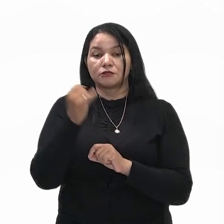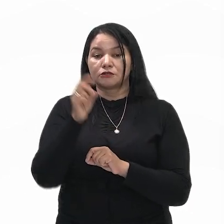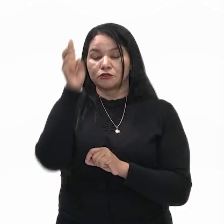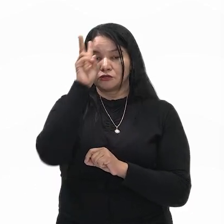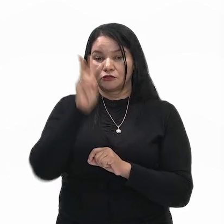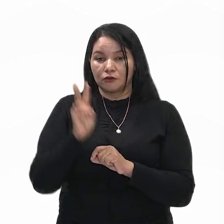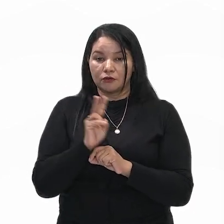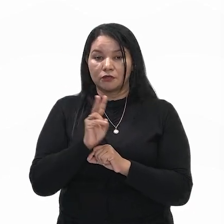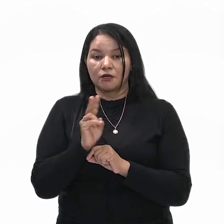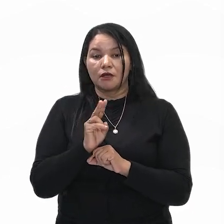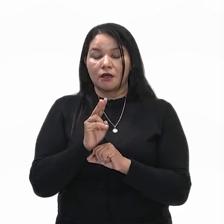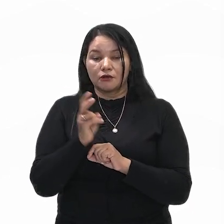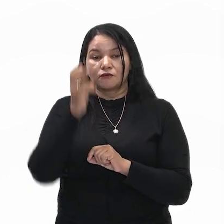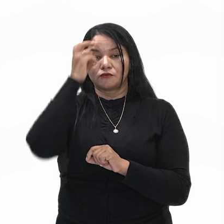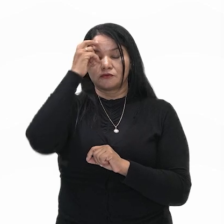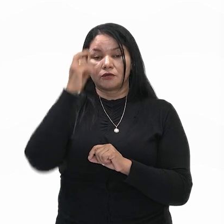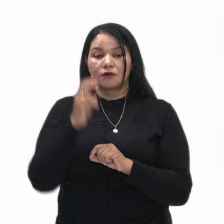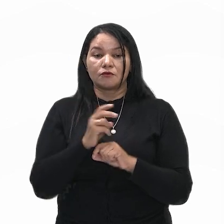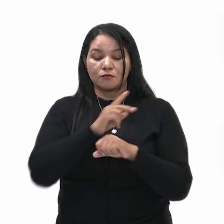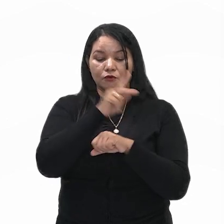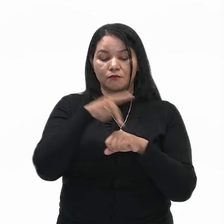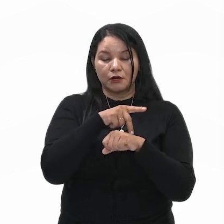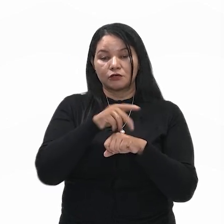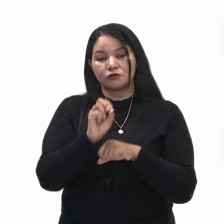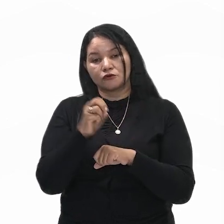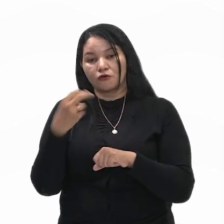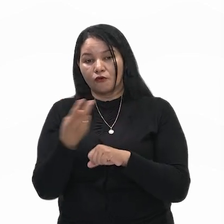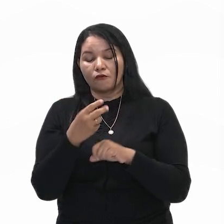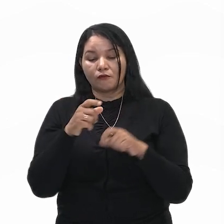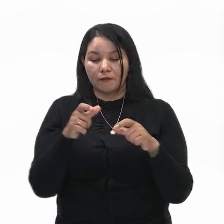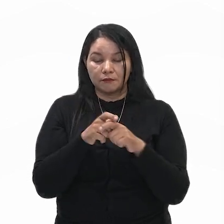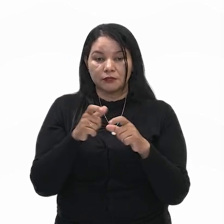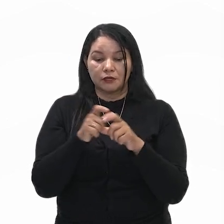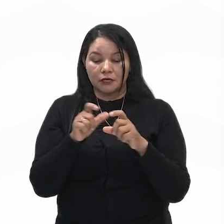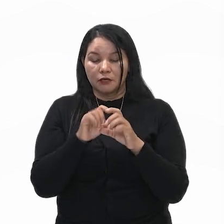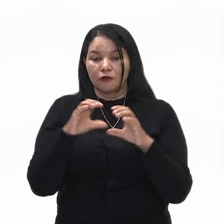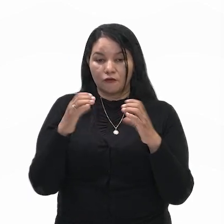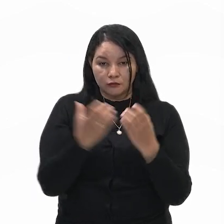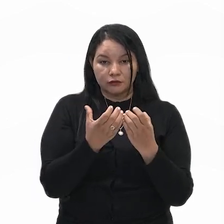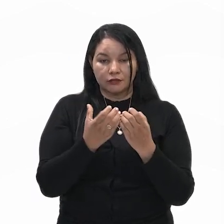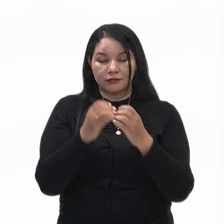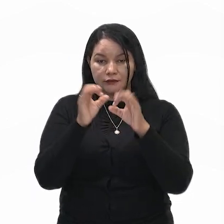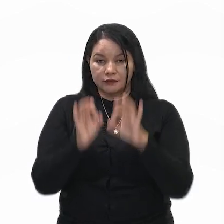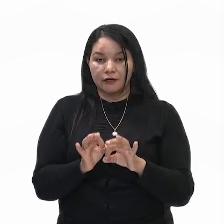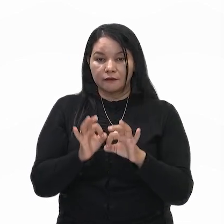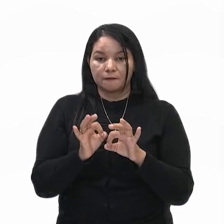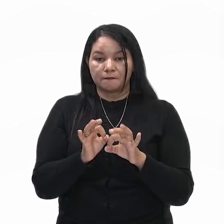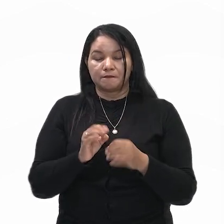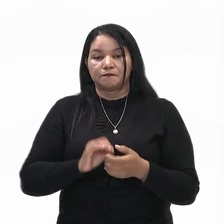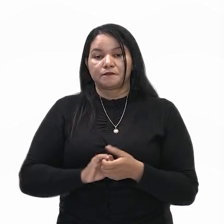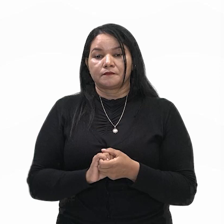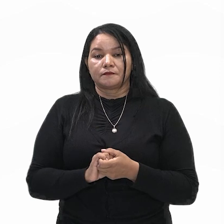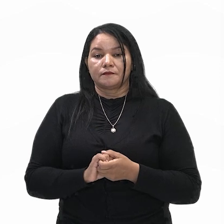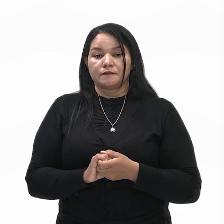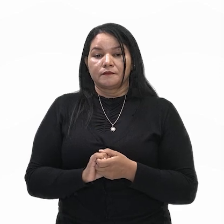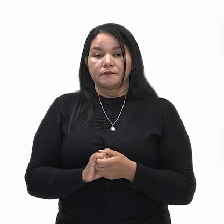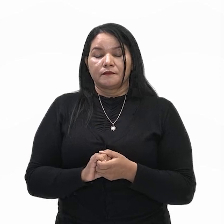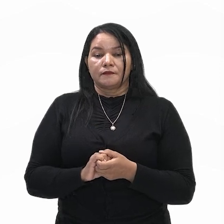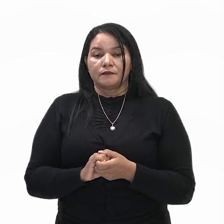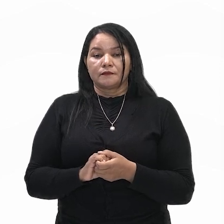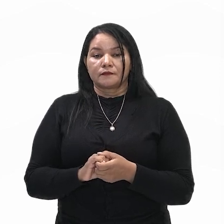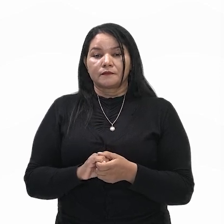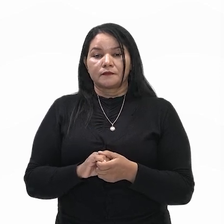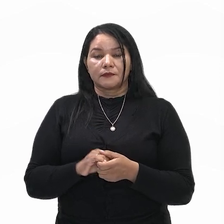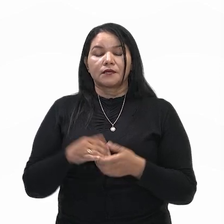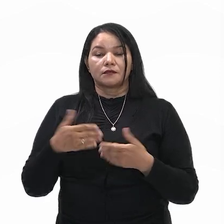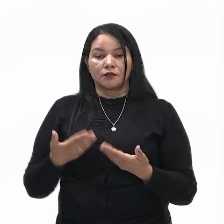e cultural para um país ou uma pequena comunidade. Certo? Assim, vamos